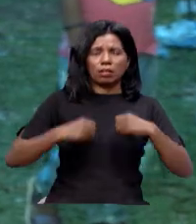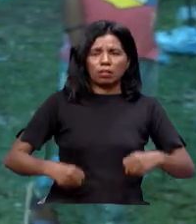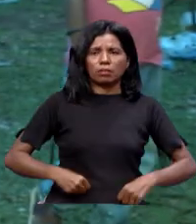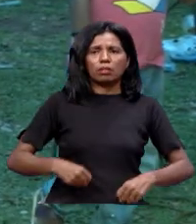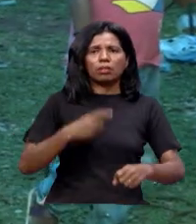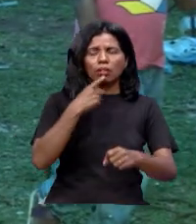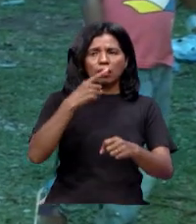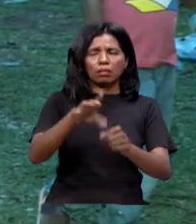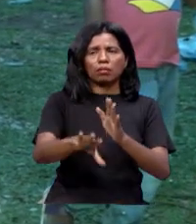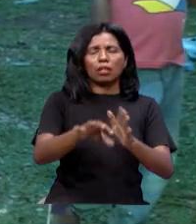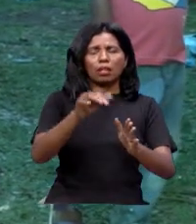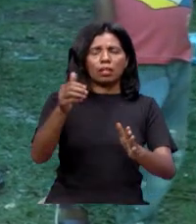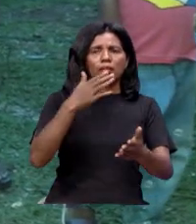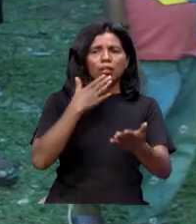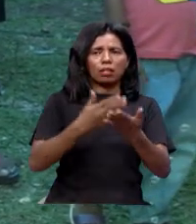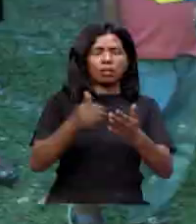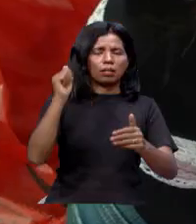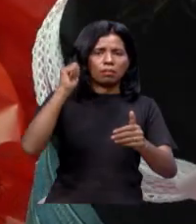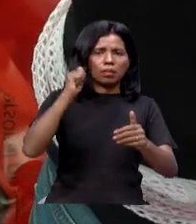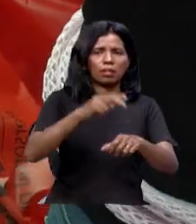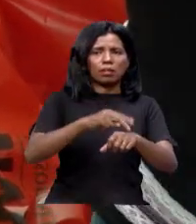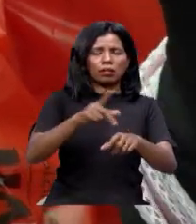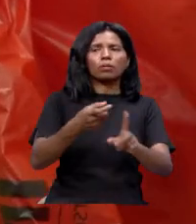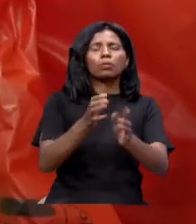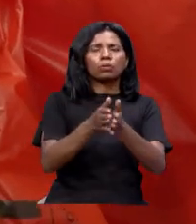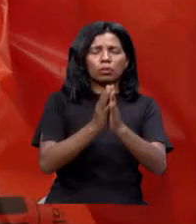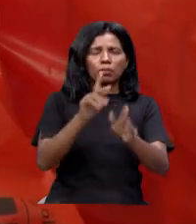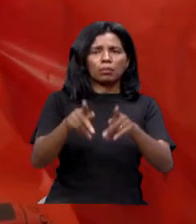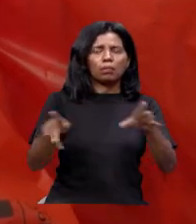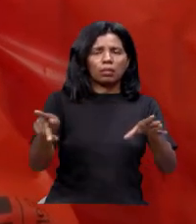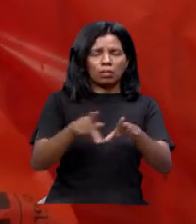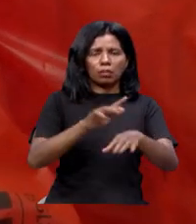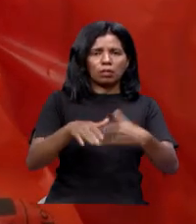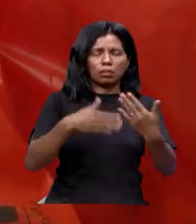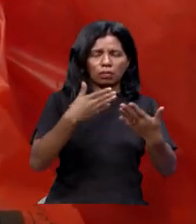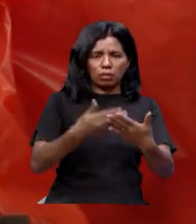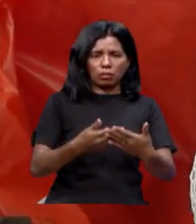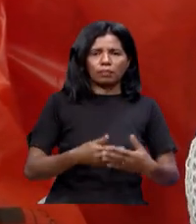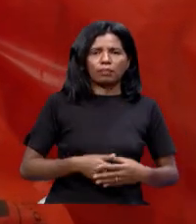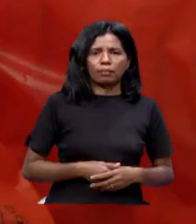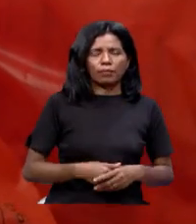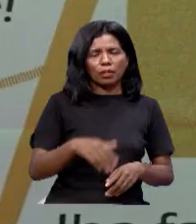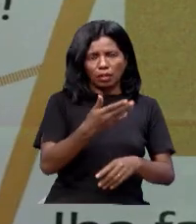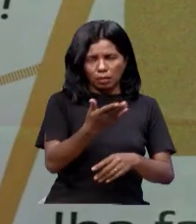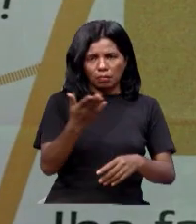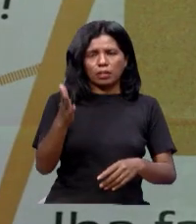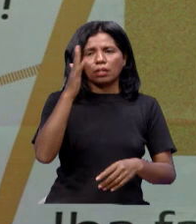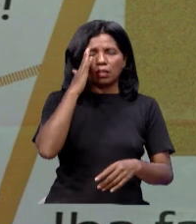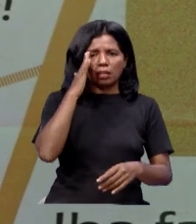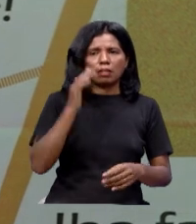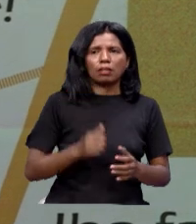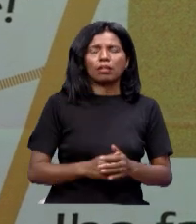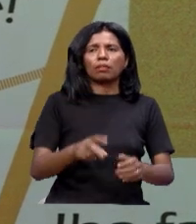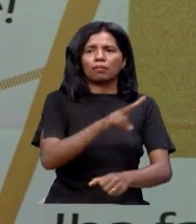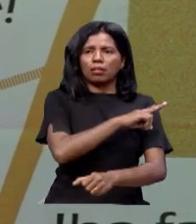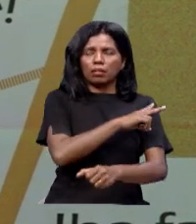a campanha nacional, né? Nia russo ba comunidade atu participa roto e a campanha refere. Então, você será apenas que a vacina